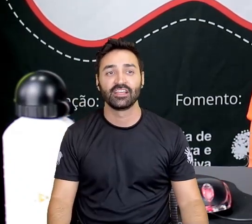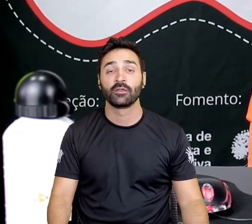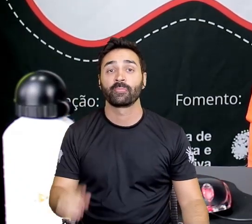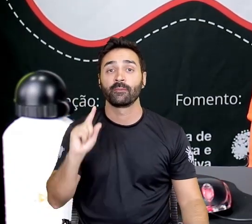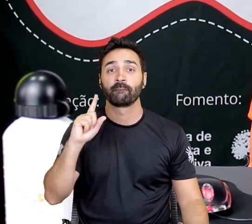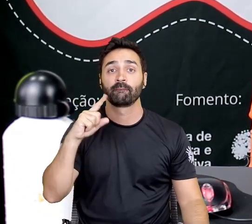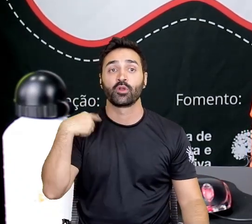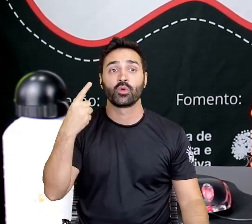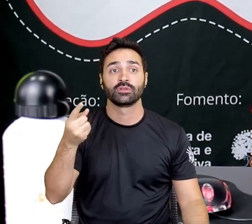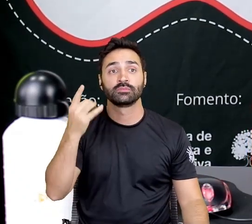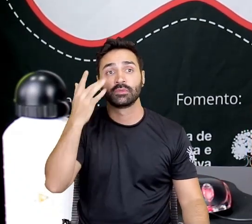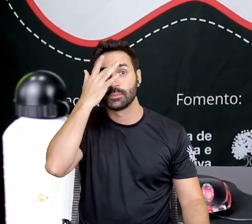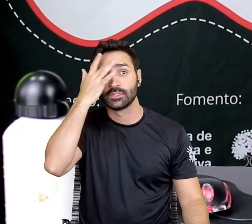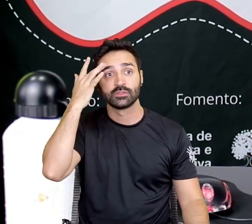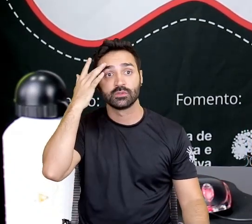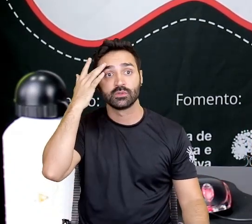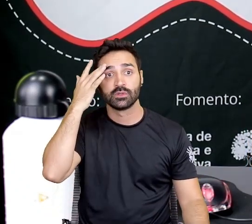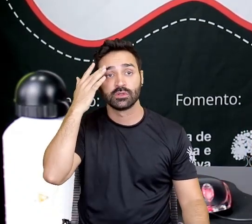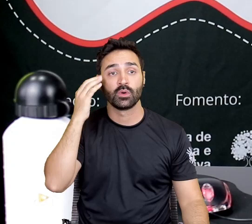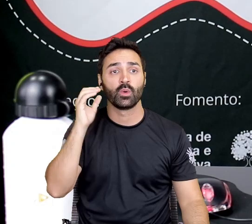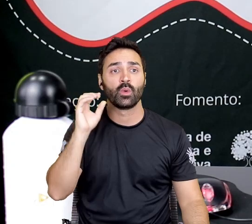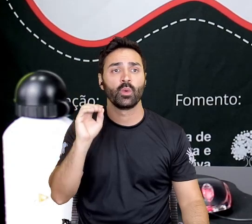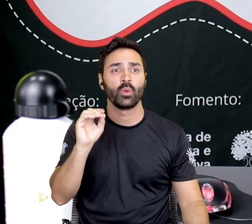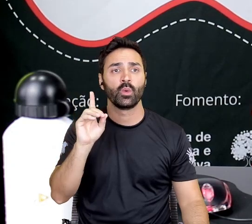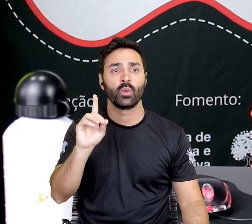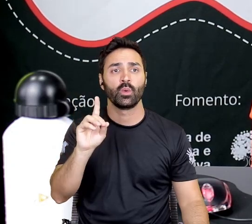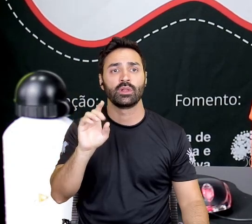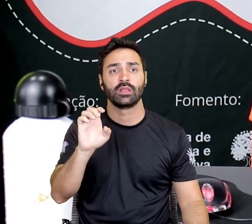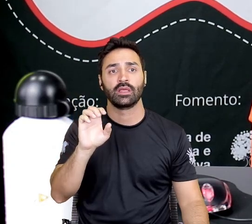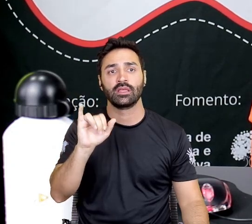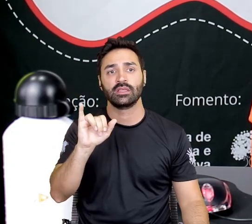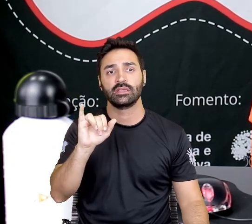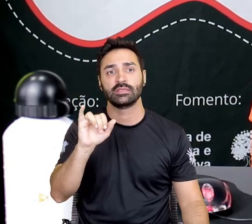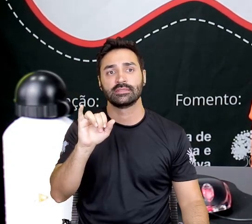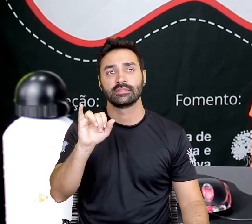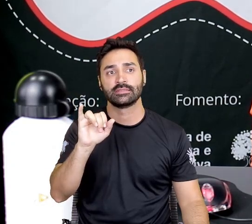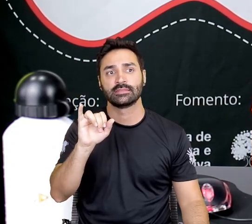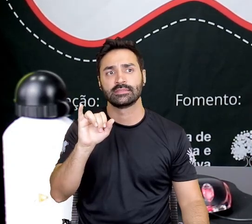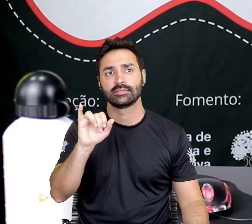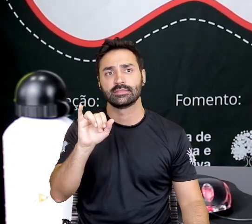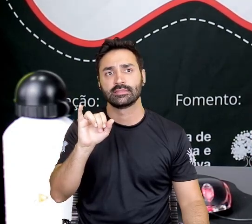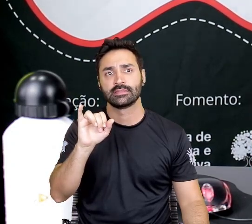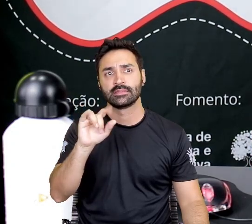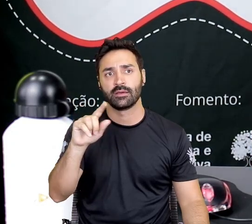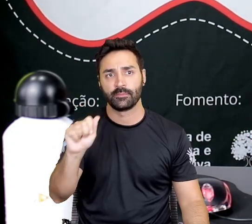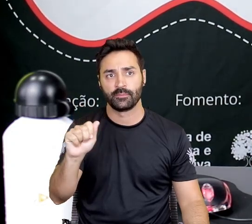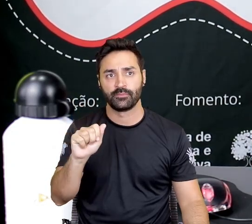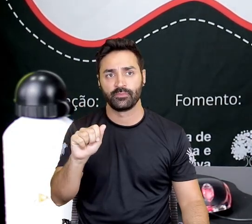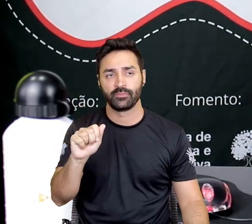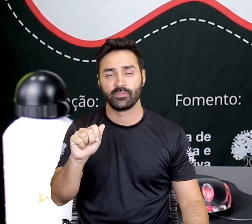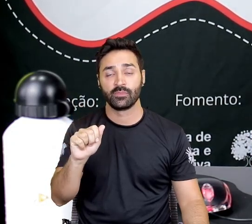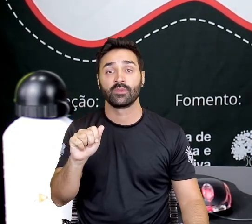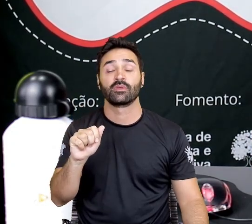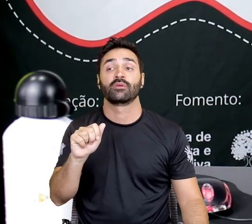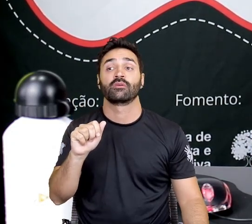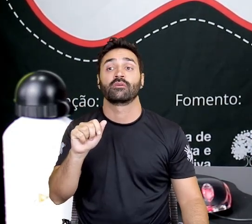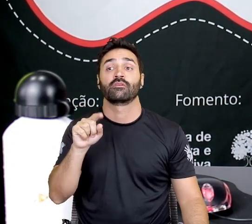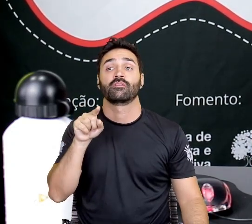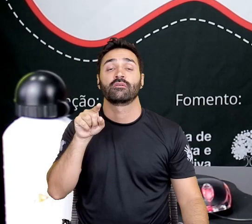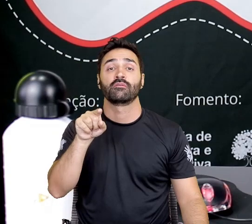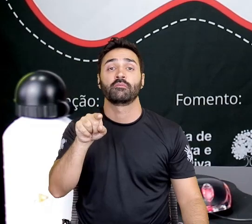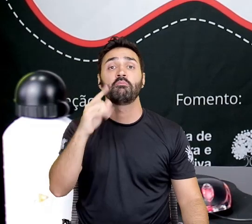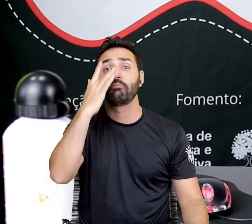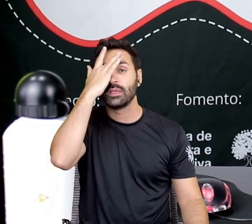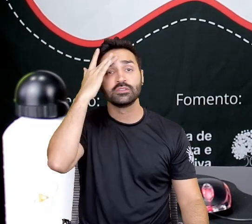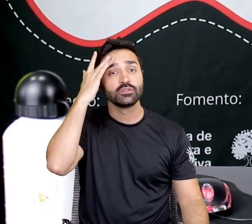Próxima pessoa. Odeísa Corado de Oliveira. Quando você ouve pessoa que não